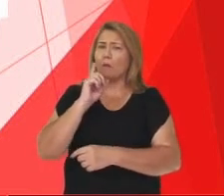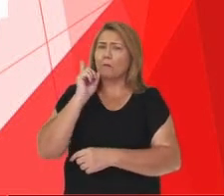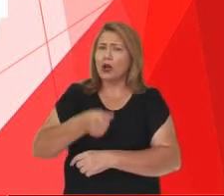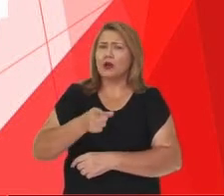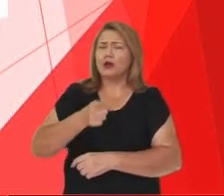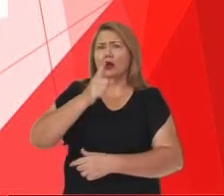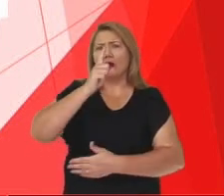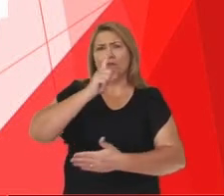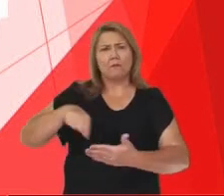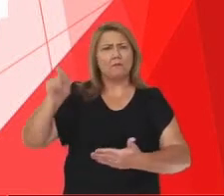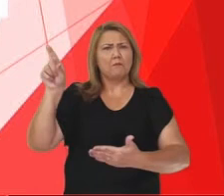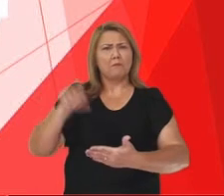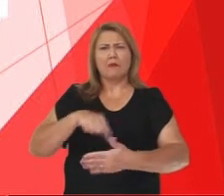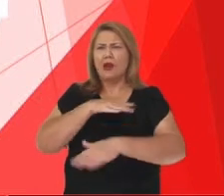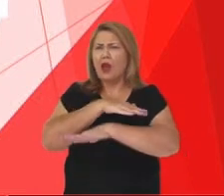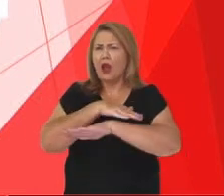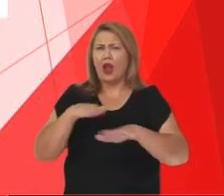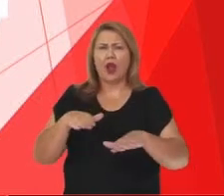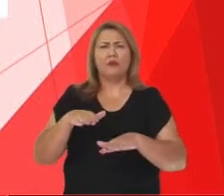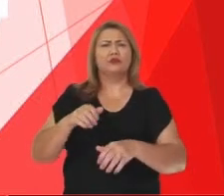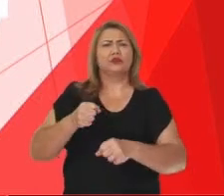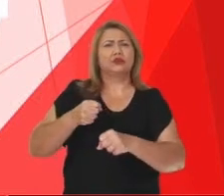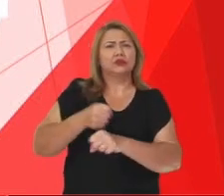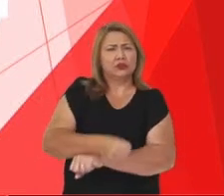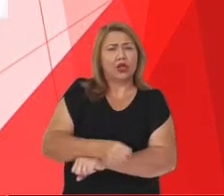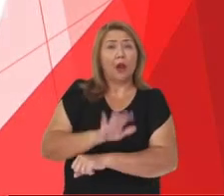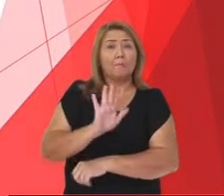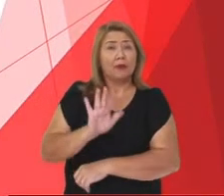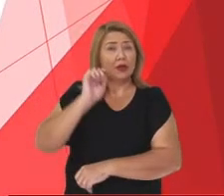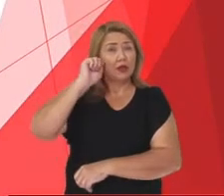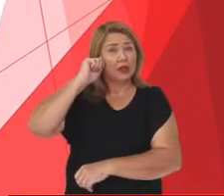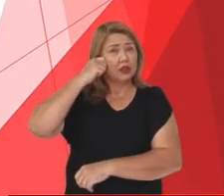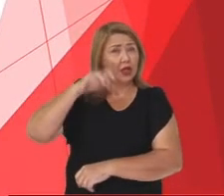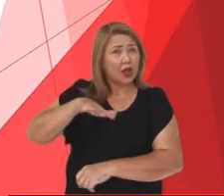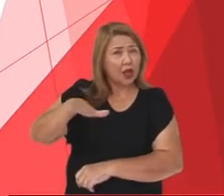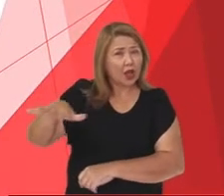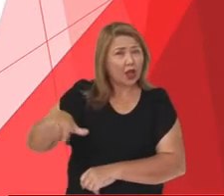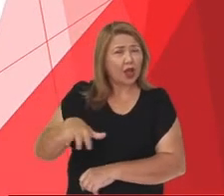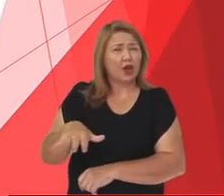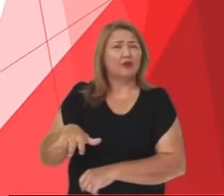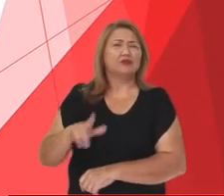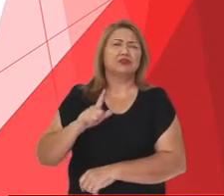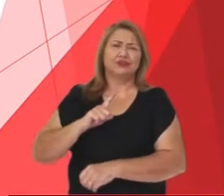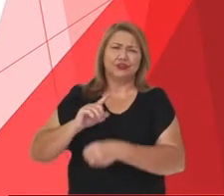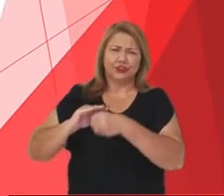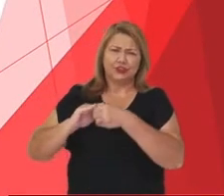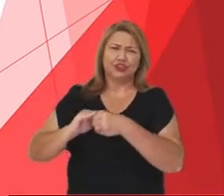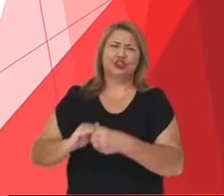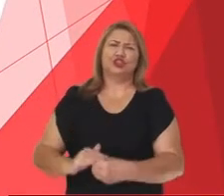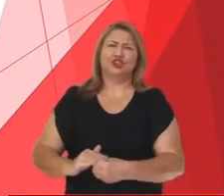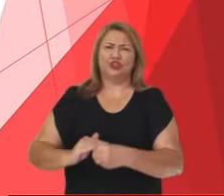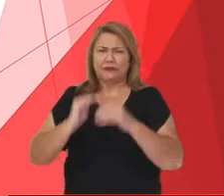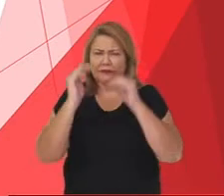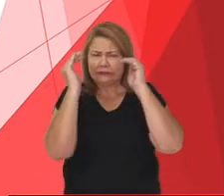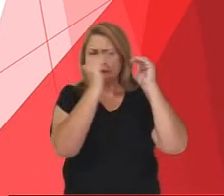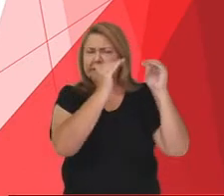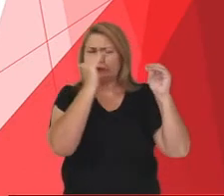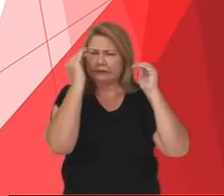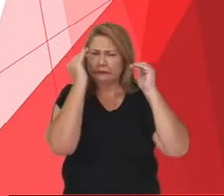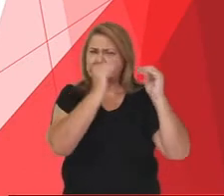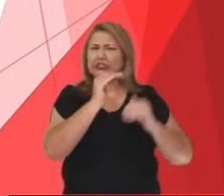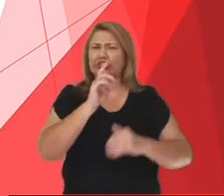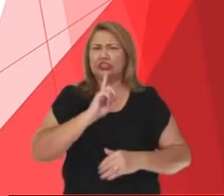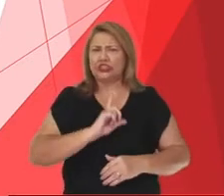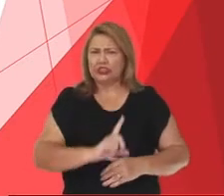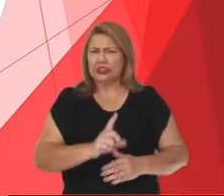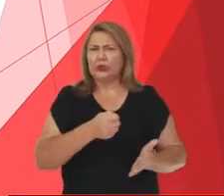entanto, os homens negros vão ficar aí submetidos a os deveres e direitos,